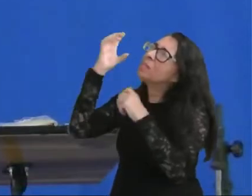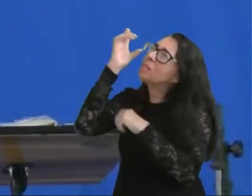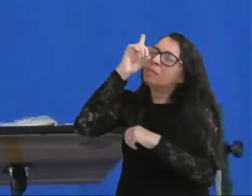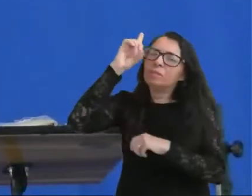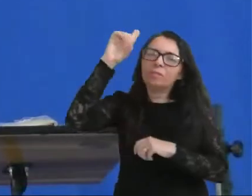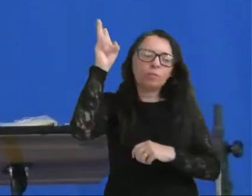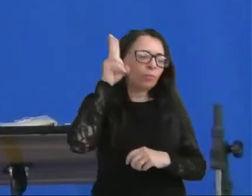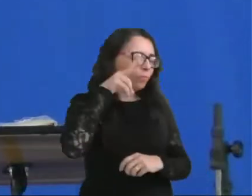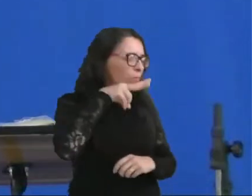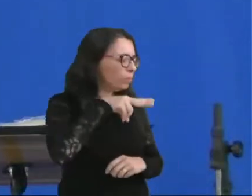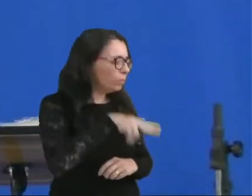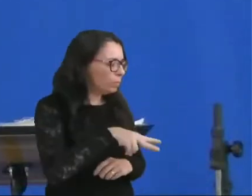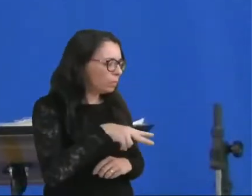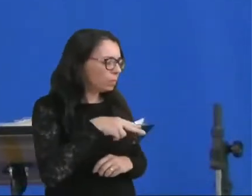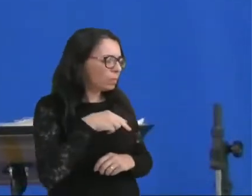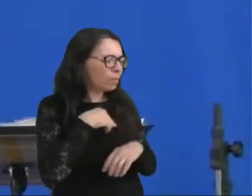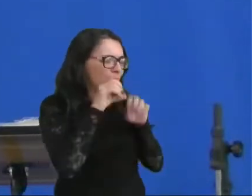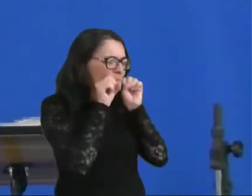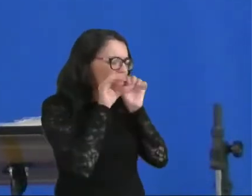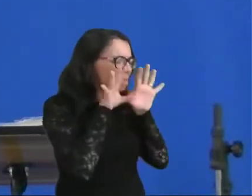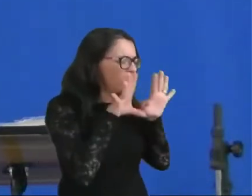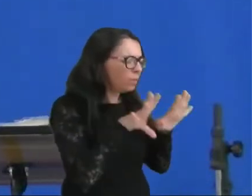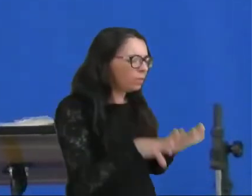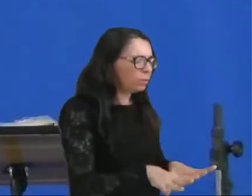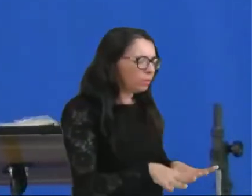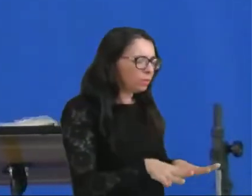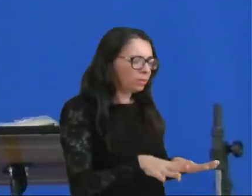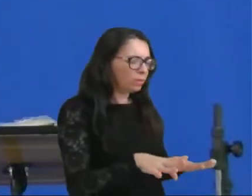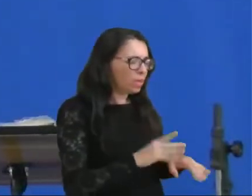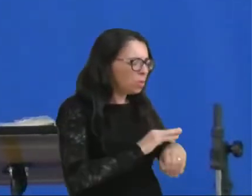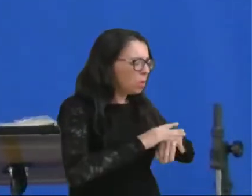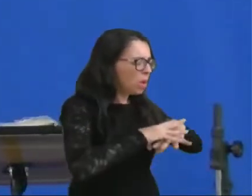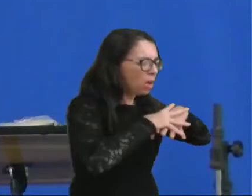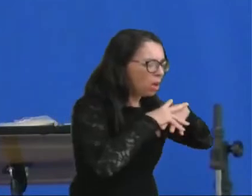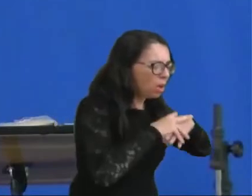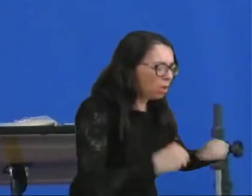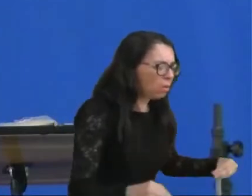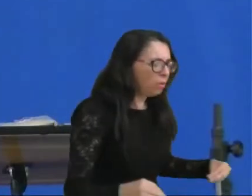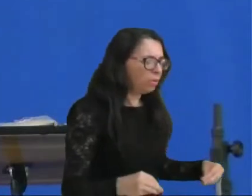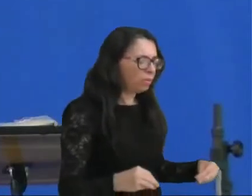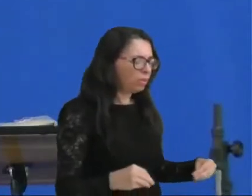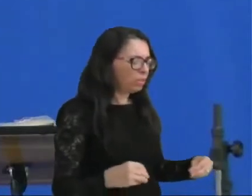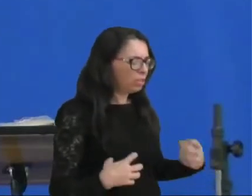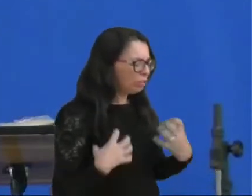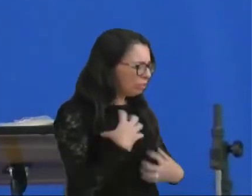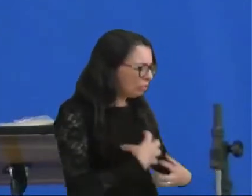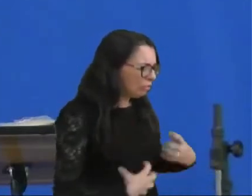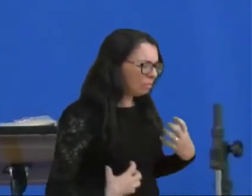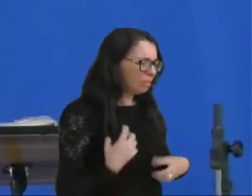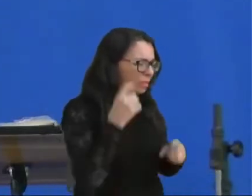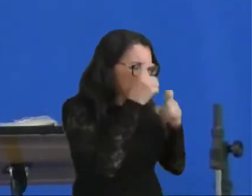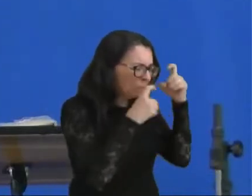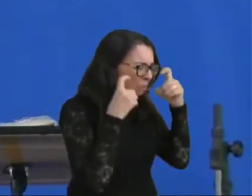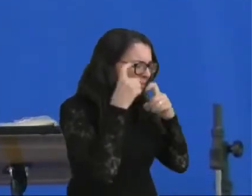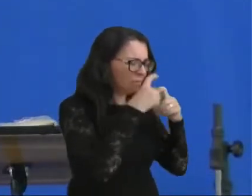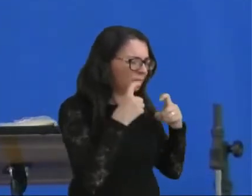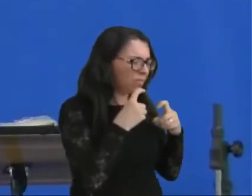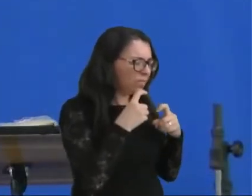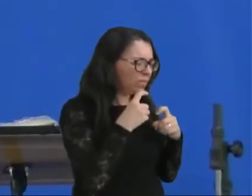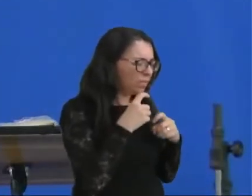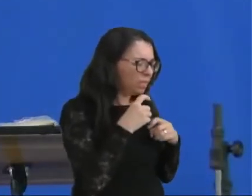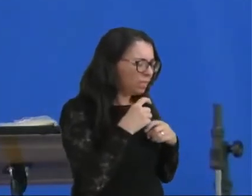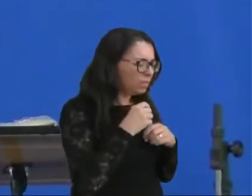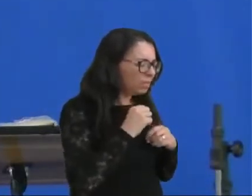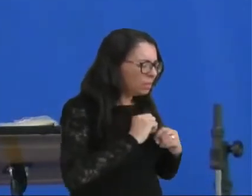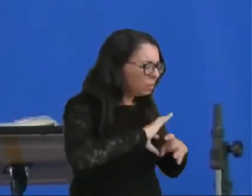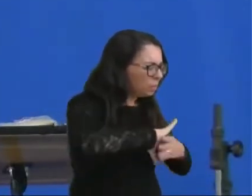percebeu que a igreja atual perdeu a capacidade de sofrer pelo Evangelho. A igreja atual